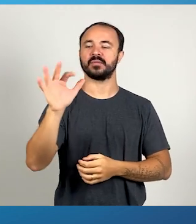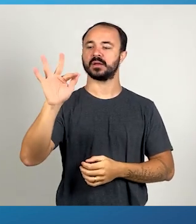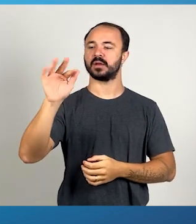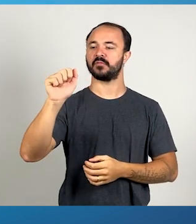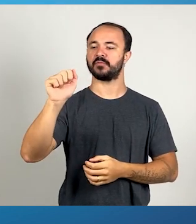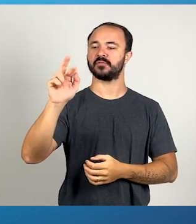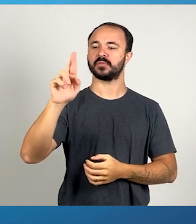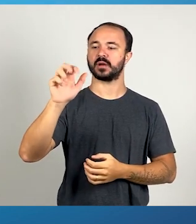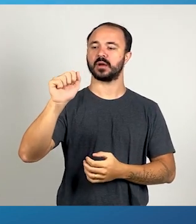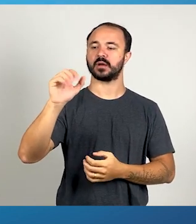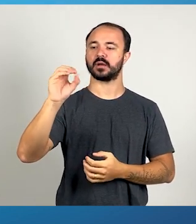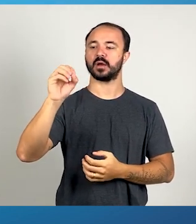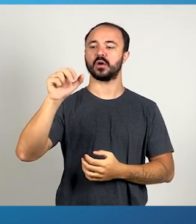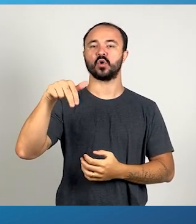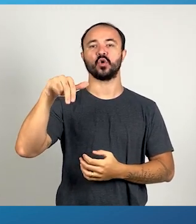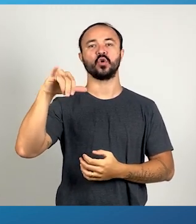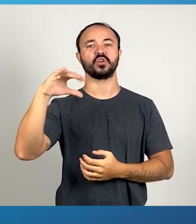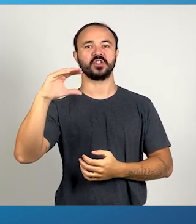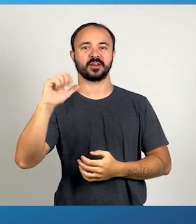questão.